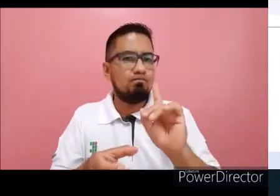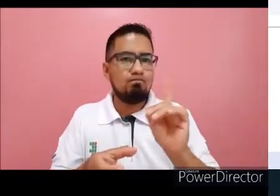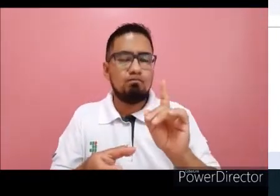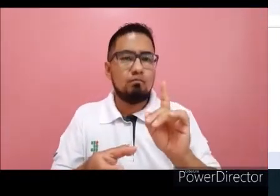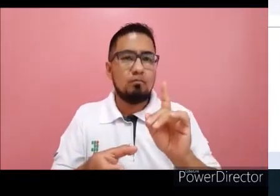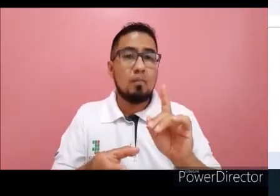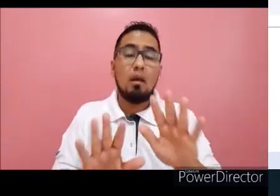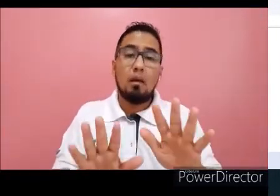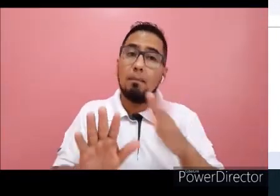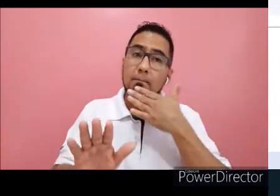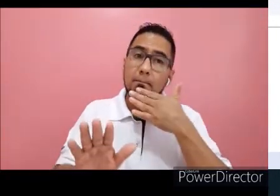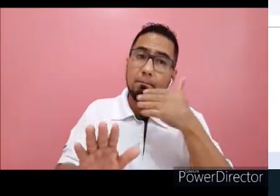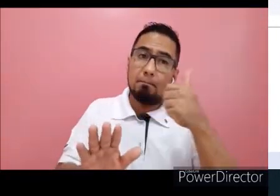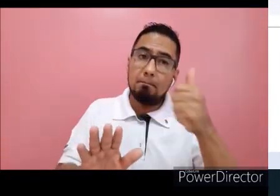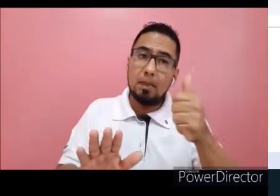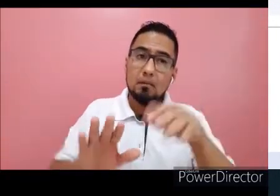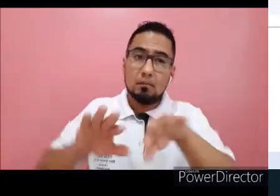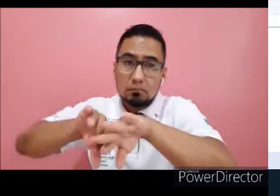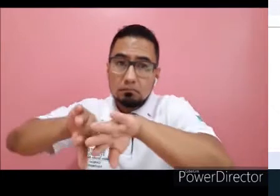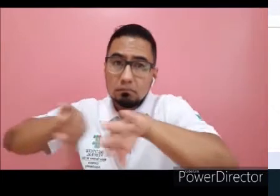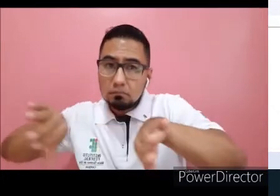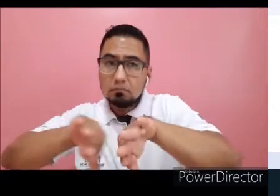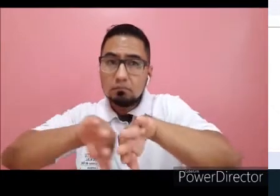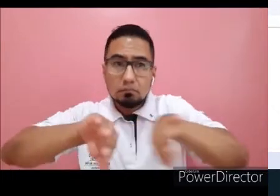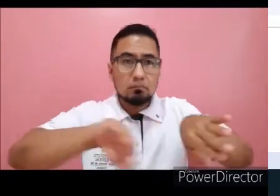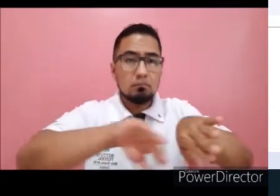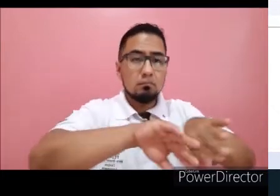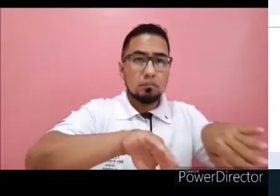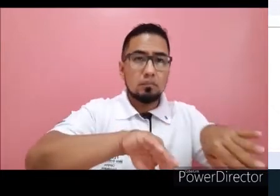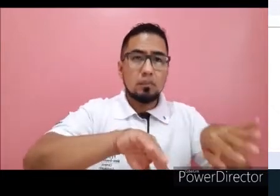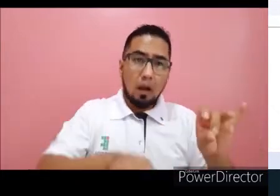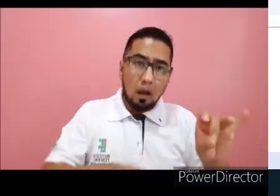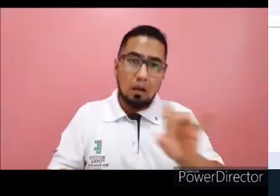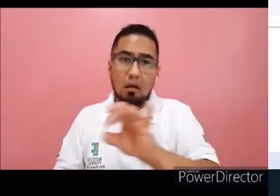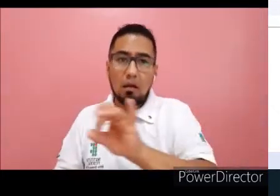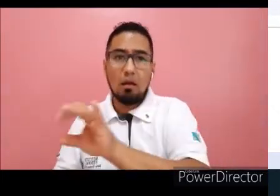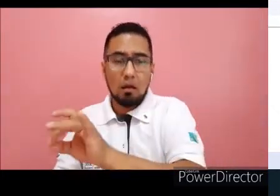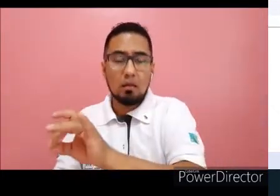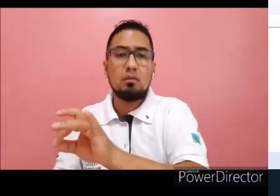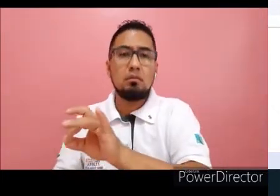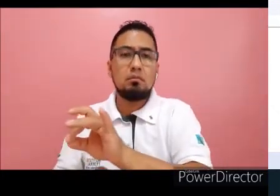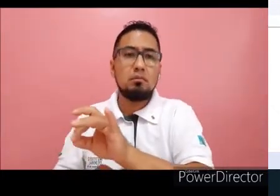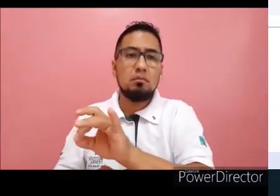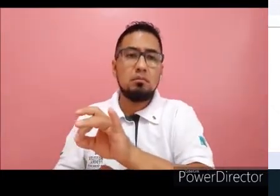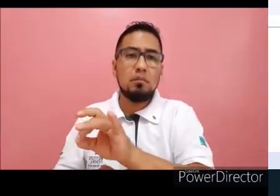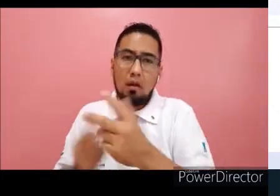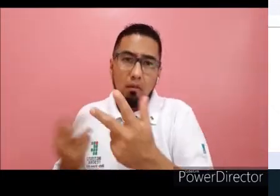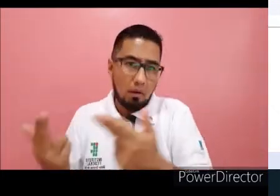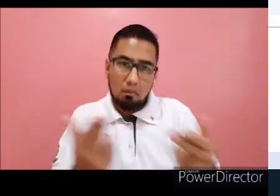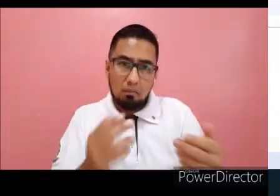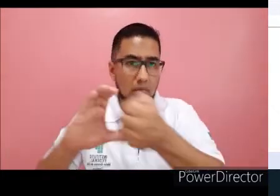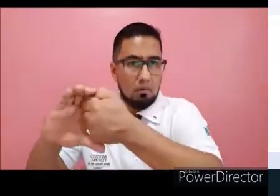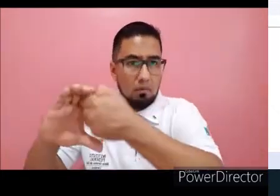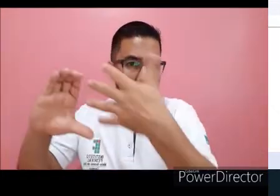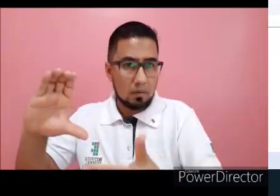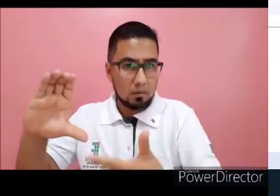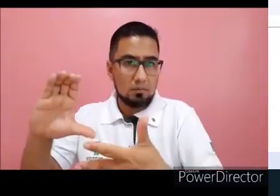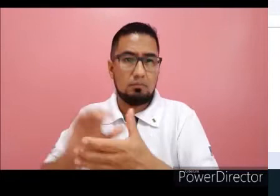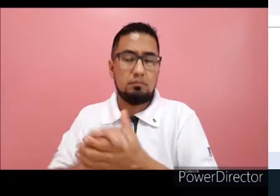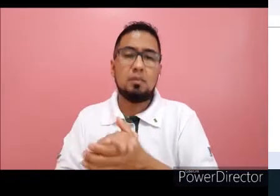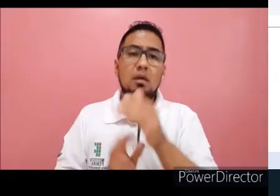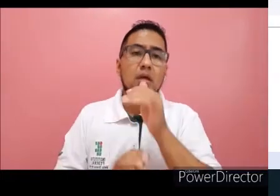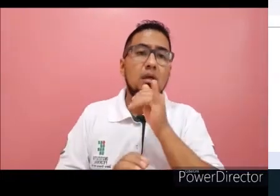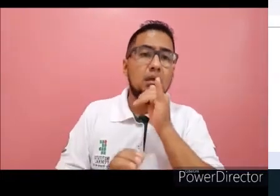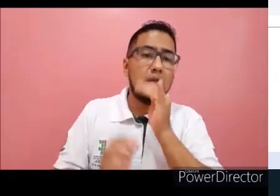é legal, não é? Seria interessante de a gente separar conforme a funcionalidade. Por exemplo, as classes